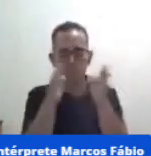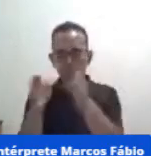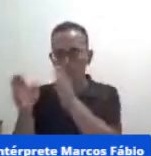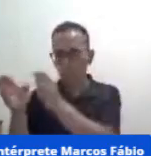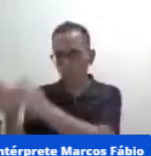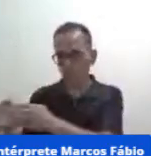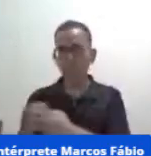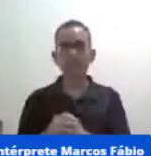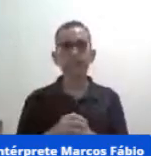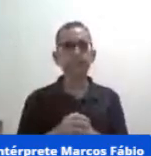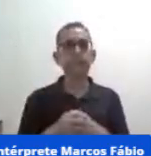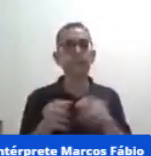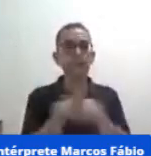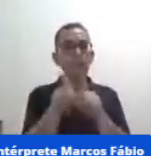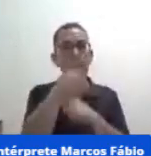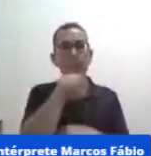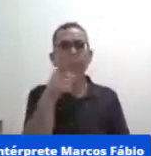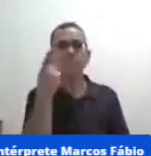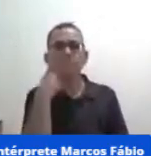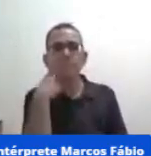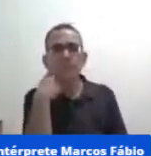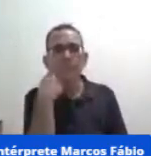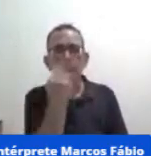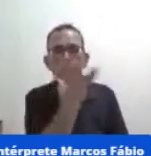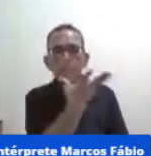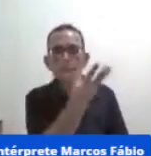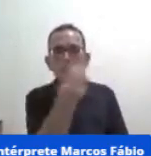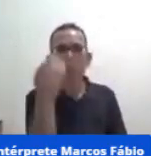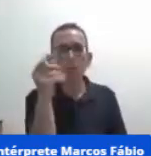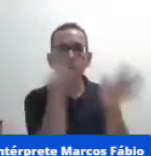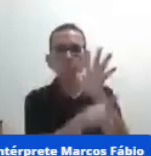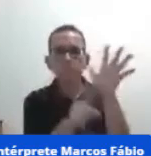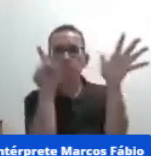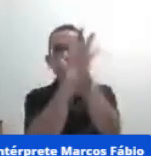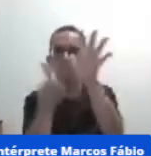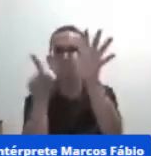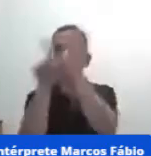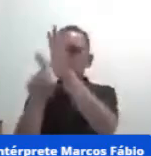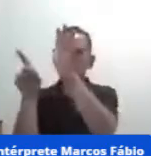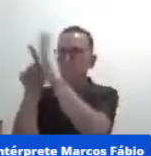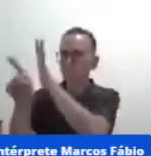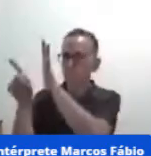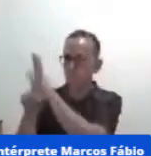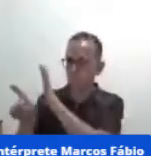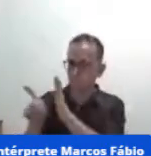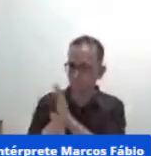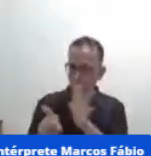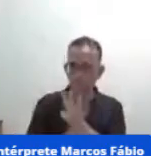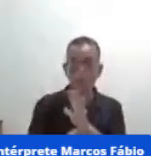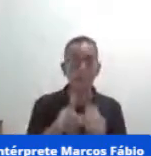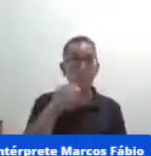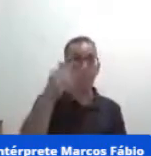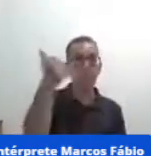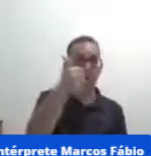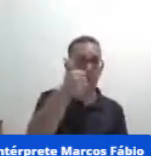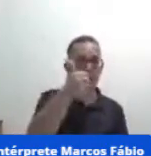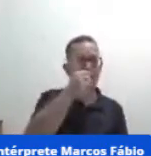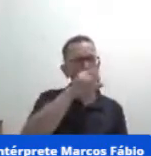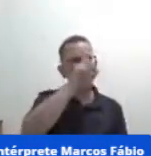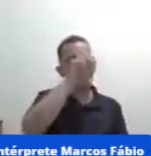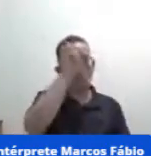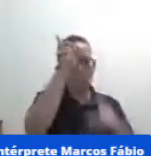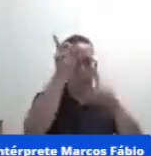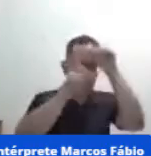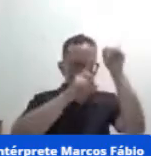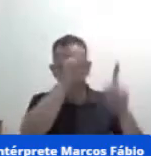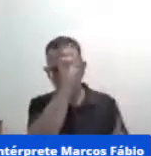tenho ali uma série de perguntas como se fosse um passo a passo. Então, primeiro, eu elaboro e realizo um tipo de